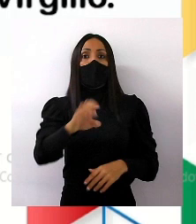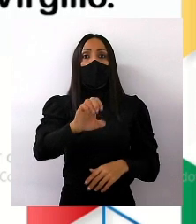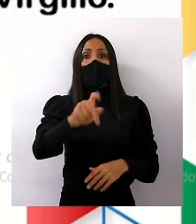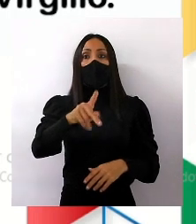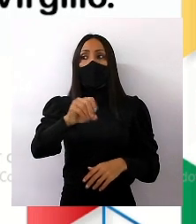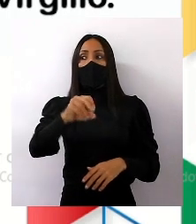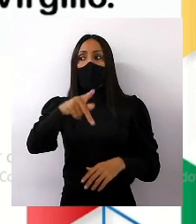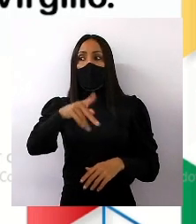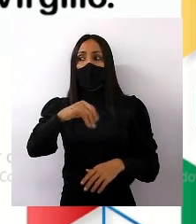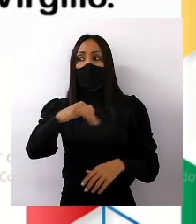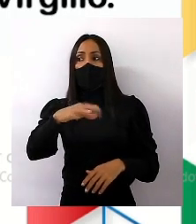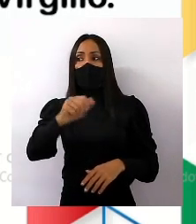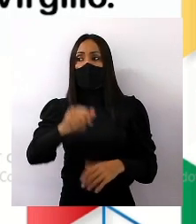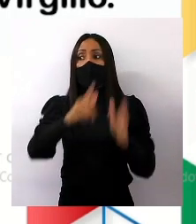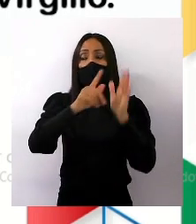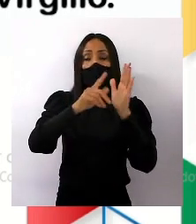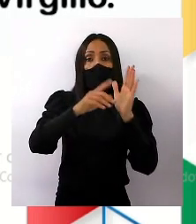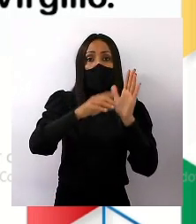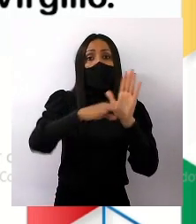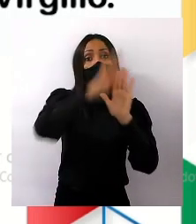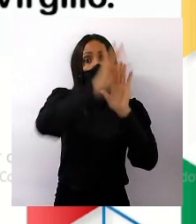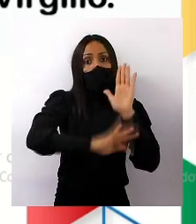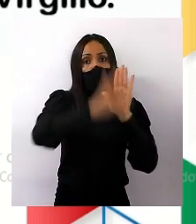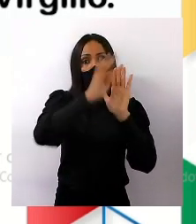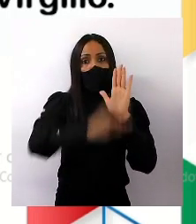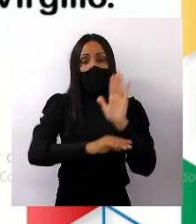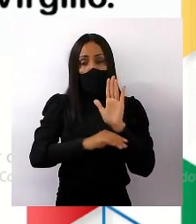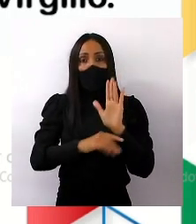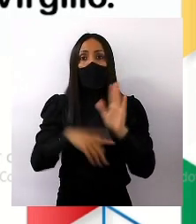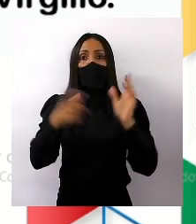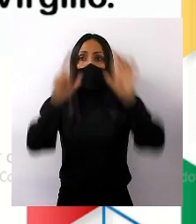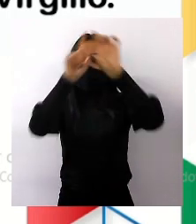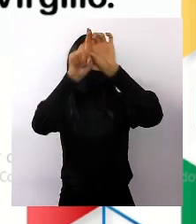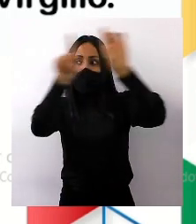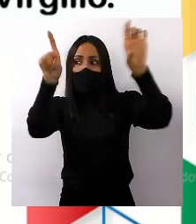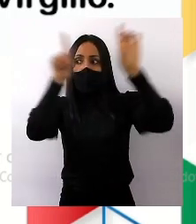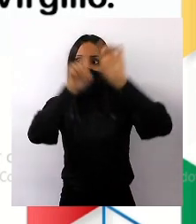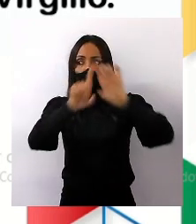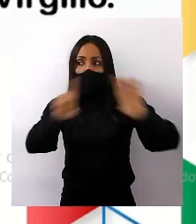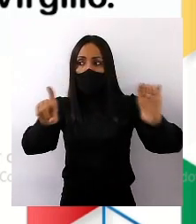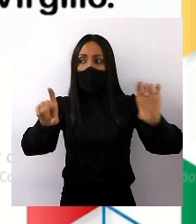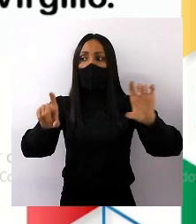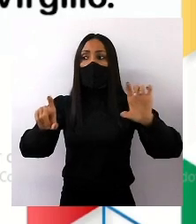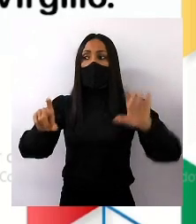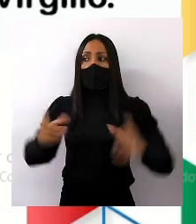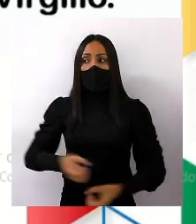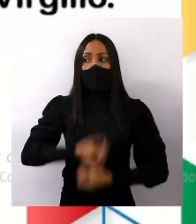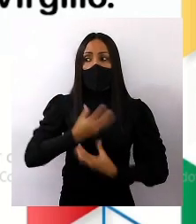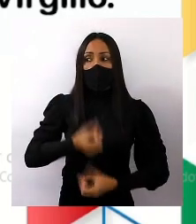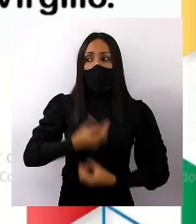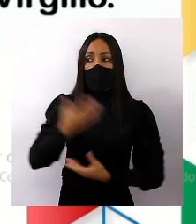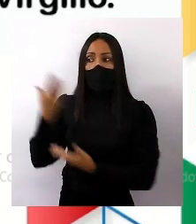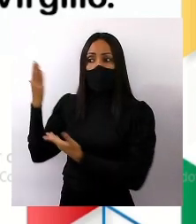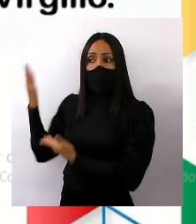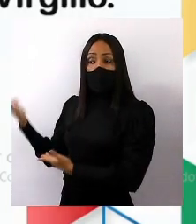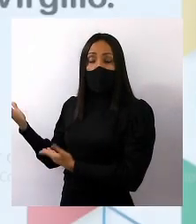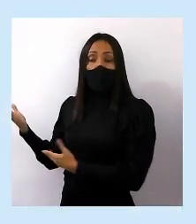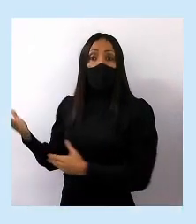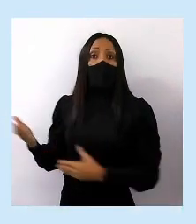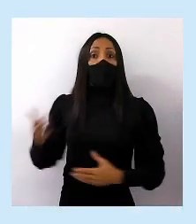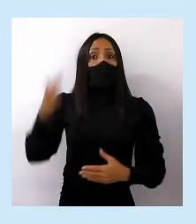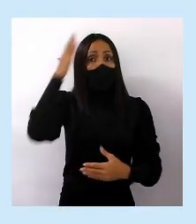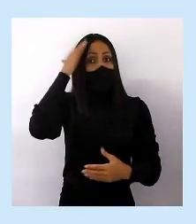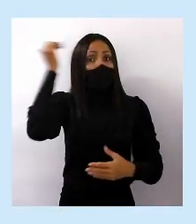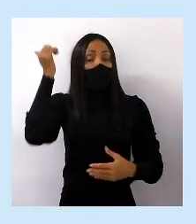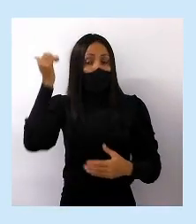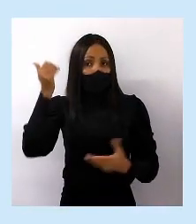São textos feitos geralmente em versos. Um longo poema. Sabem qual é a maior epopeia da